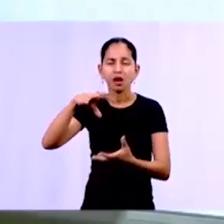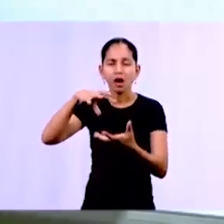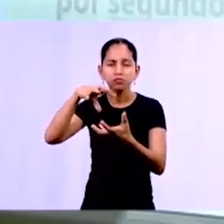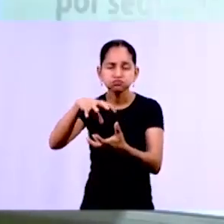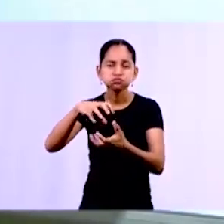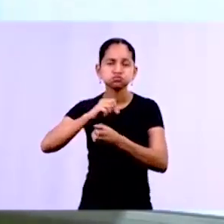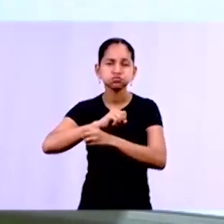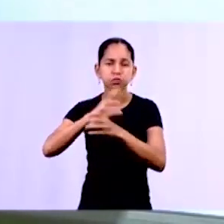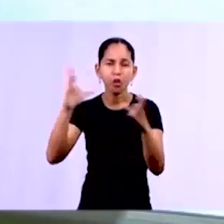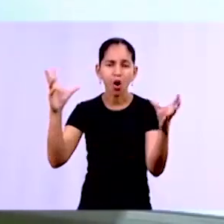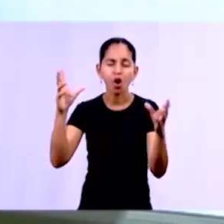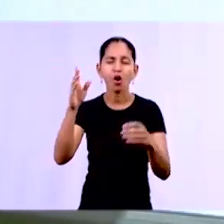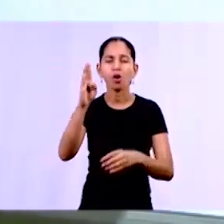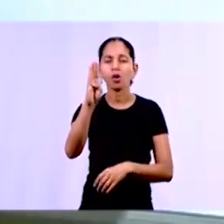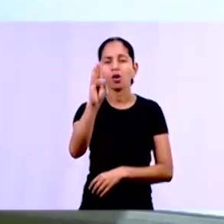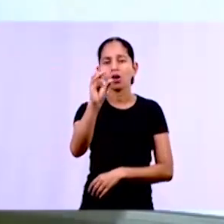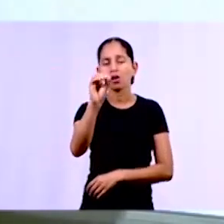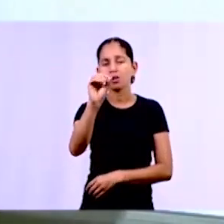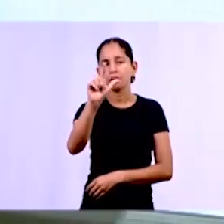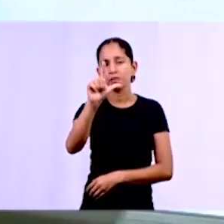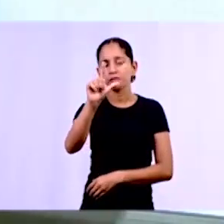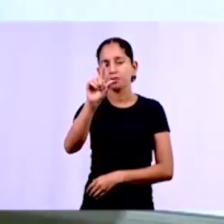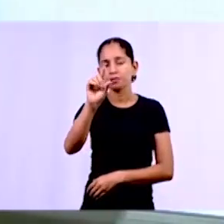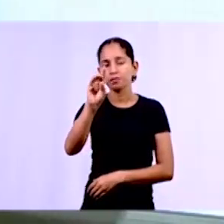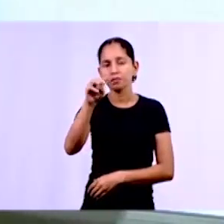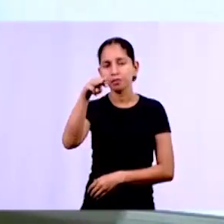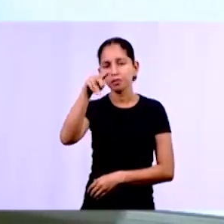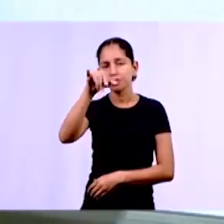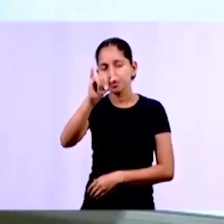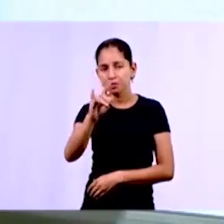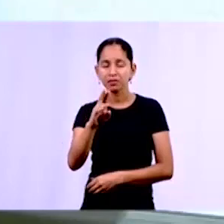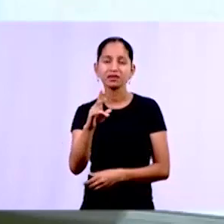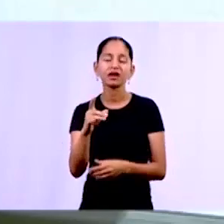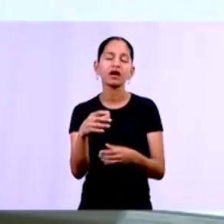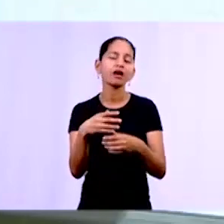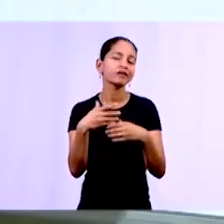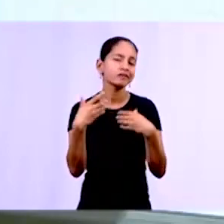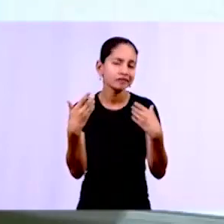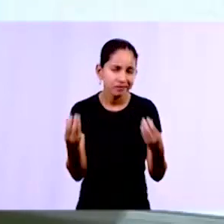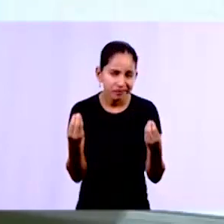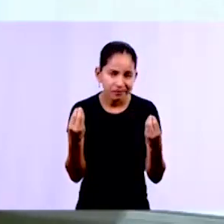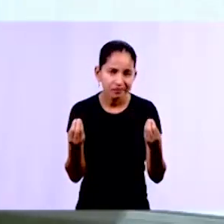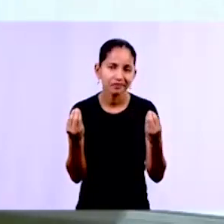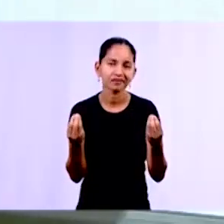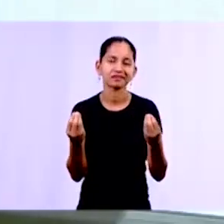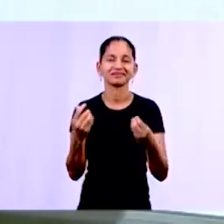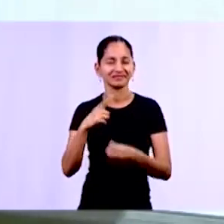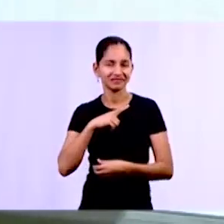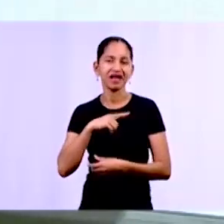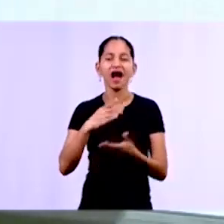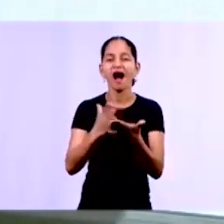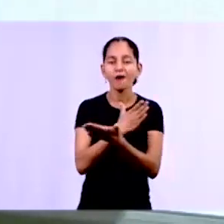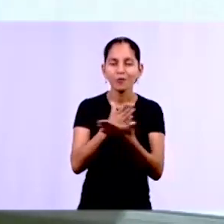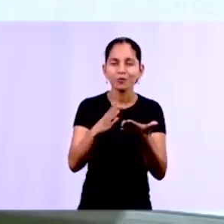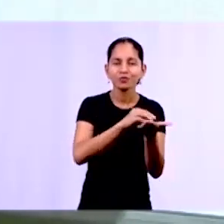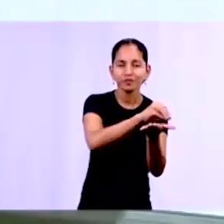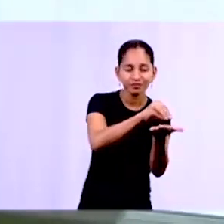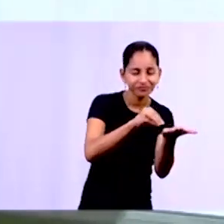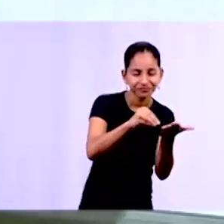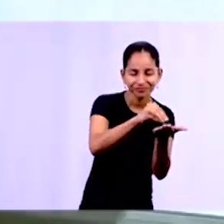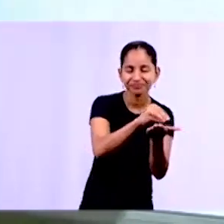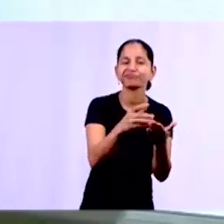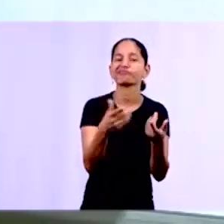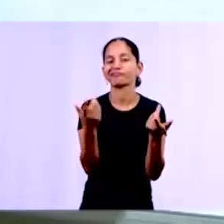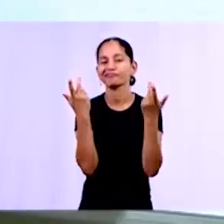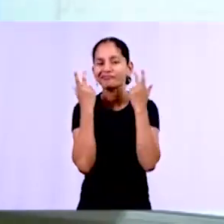atômica, para previsão de tempo, eventualmente, e alguns usam para jogar xadrez. Como tem um da IBM lá, eles usam